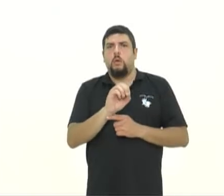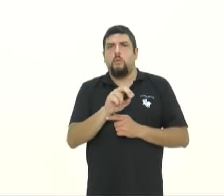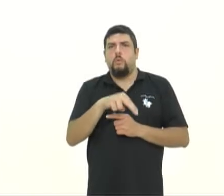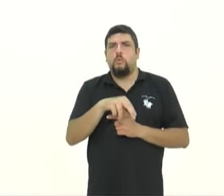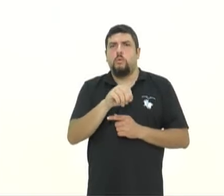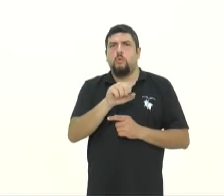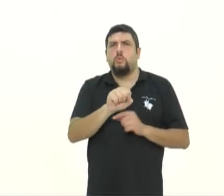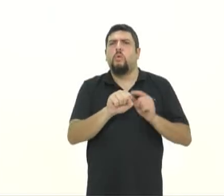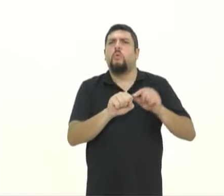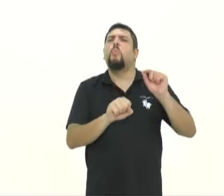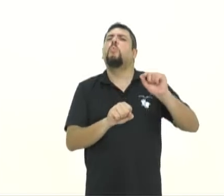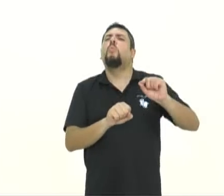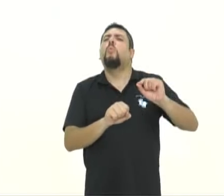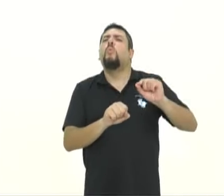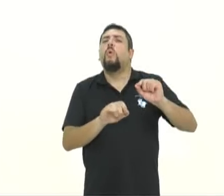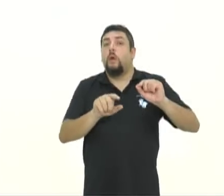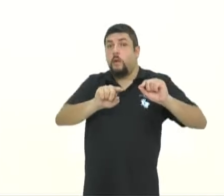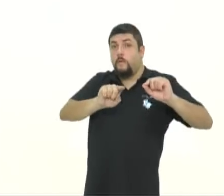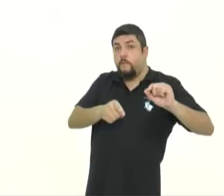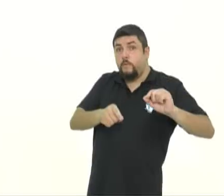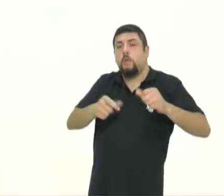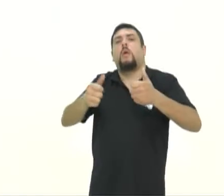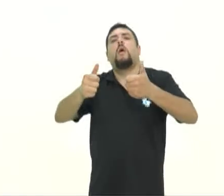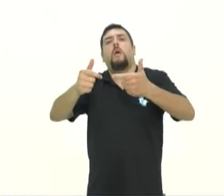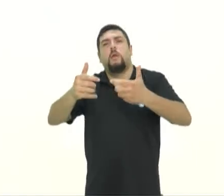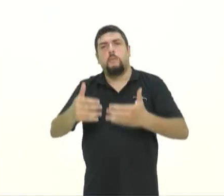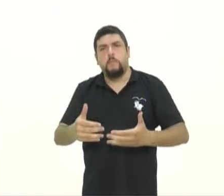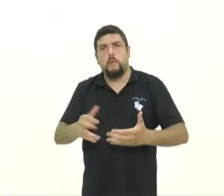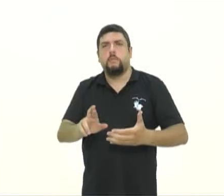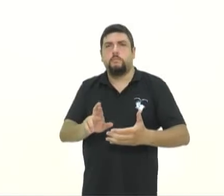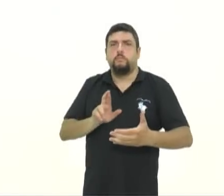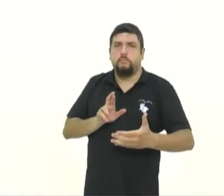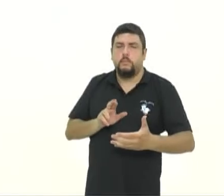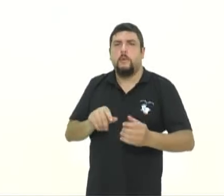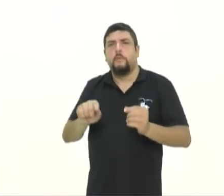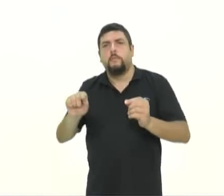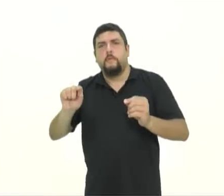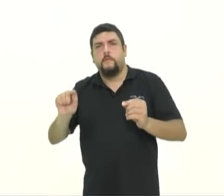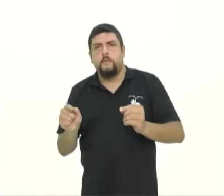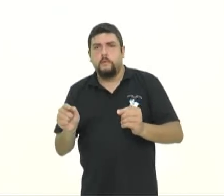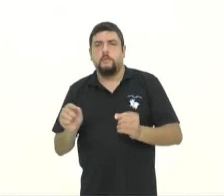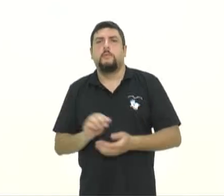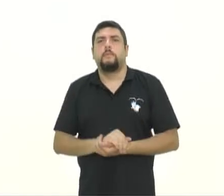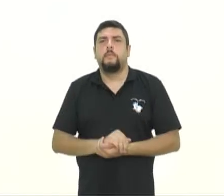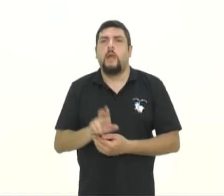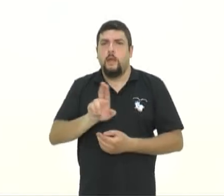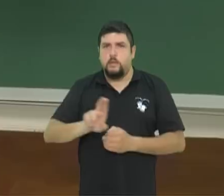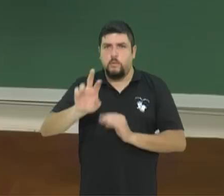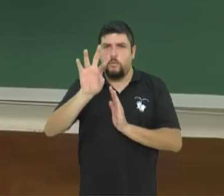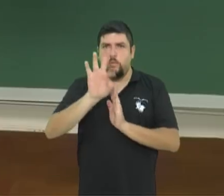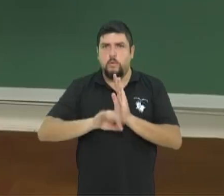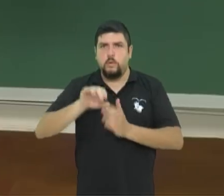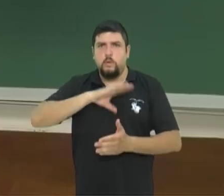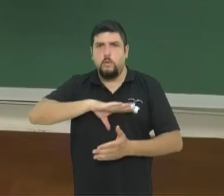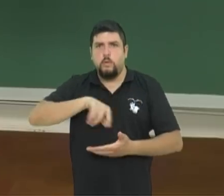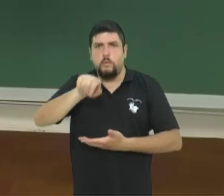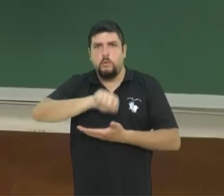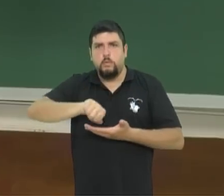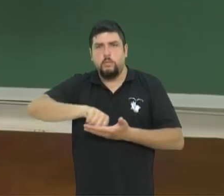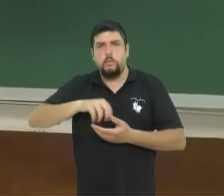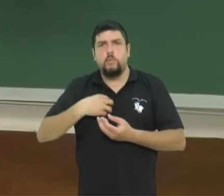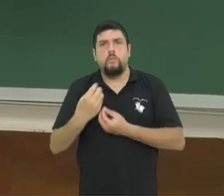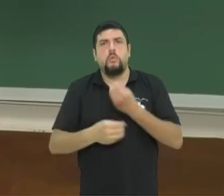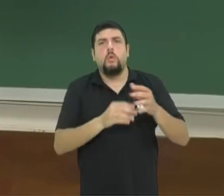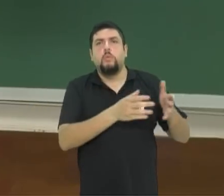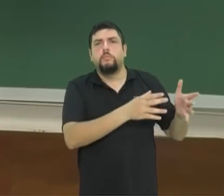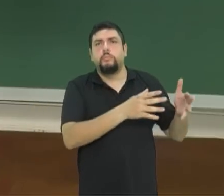na mitologia grega, certo? E ali também a gente tem entre vírgulas, né, o que está ali em negrito e grafado em cor